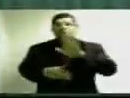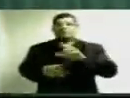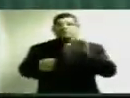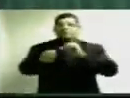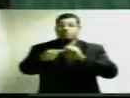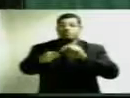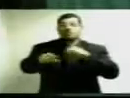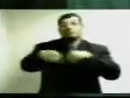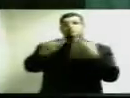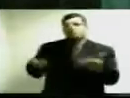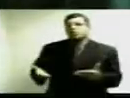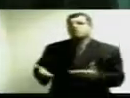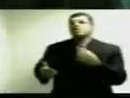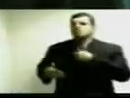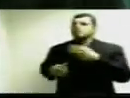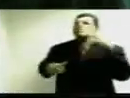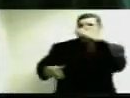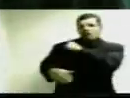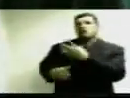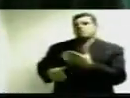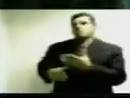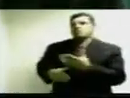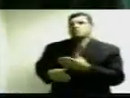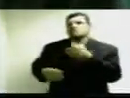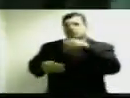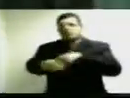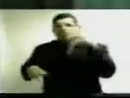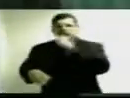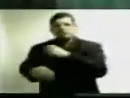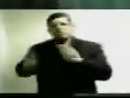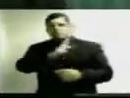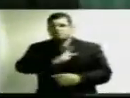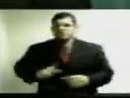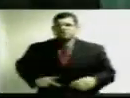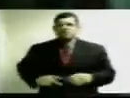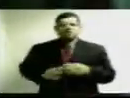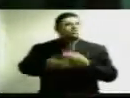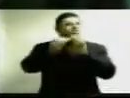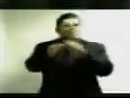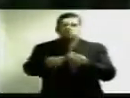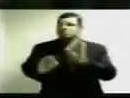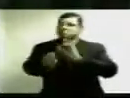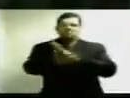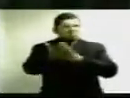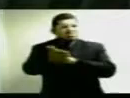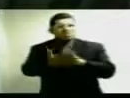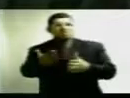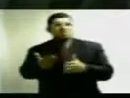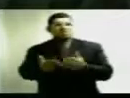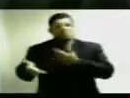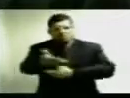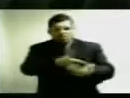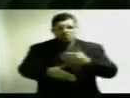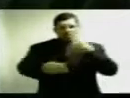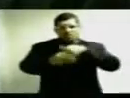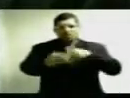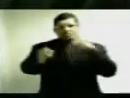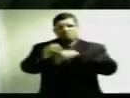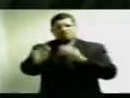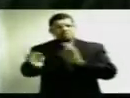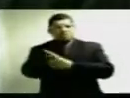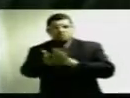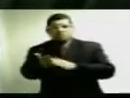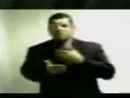fez. Poxa, vamos ser mais proativos. O presidente da Casa não está oferecendo resistência em relação ao voto